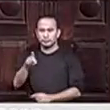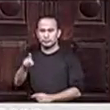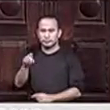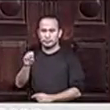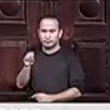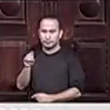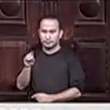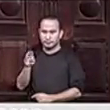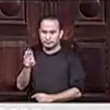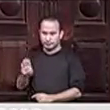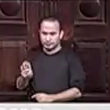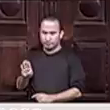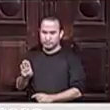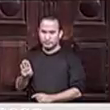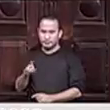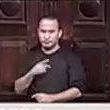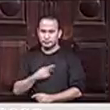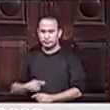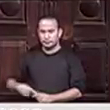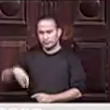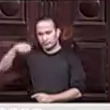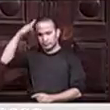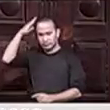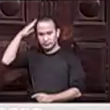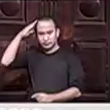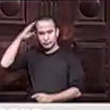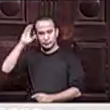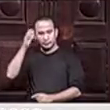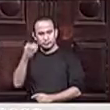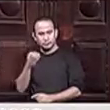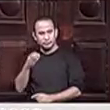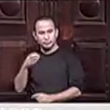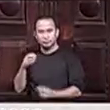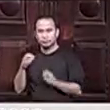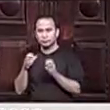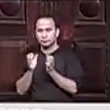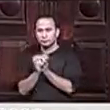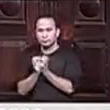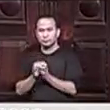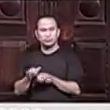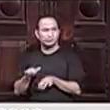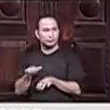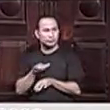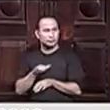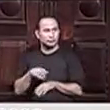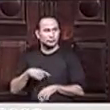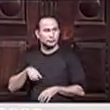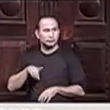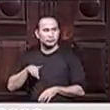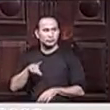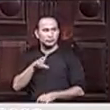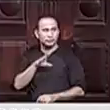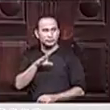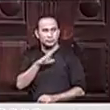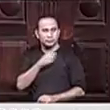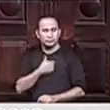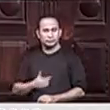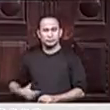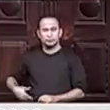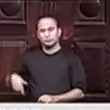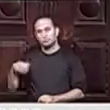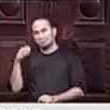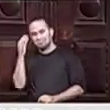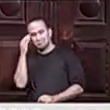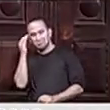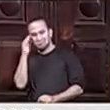governo do presidente Temer. Foi uma decisão unânime tomada pelo diretório, pela executiva do diretório estadual, e eu não posso compreender,